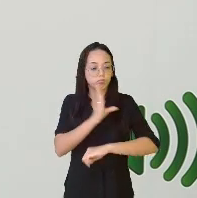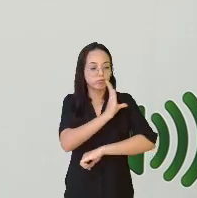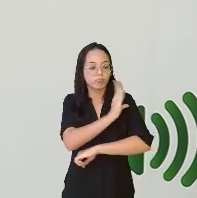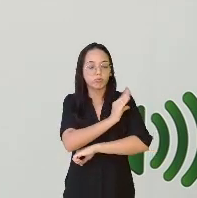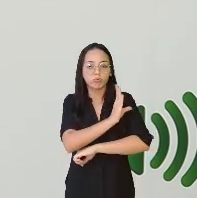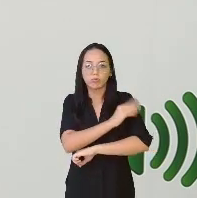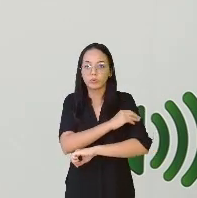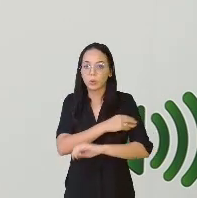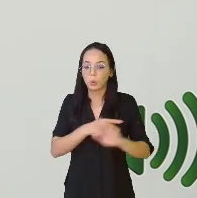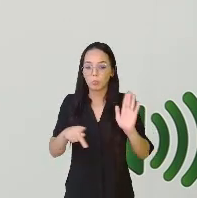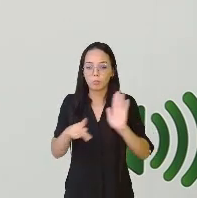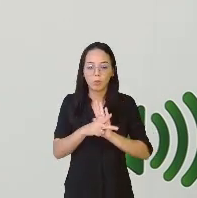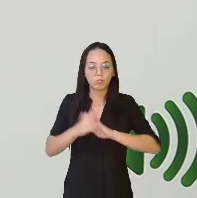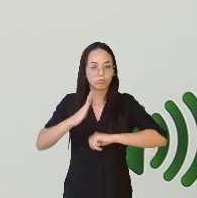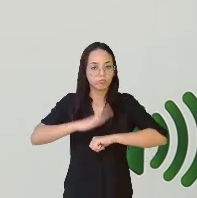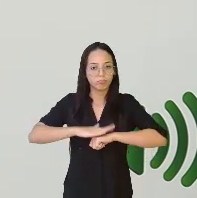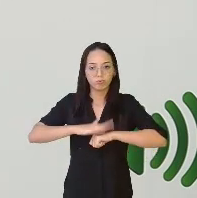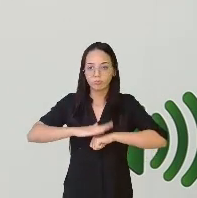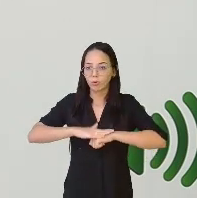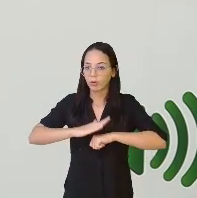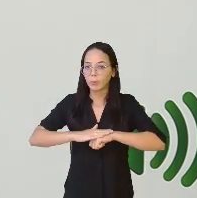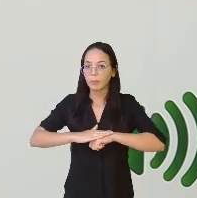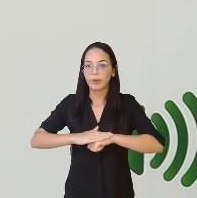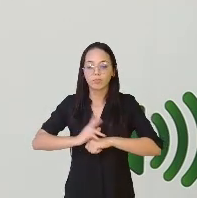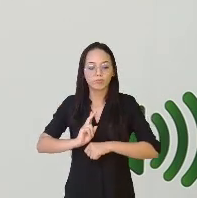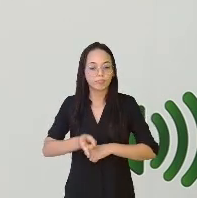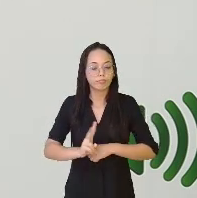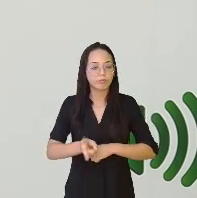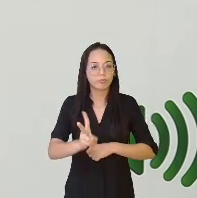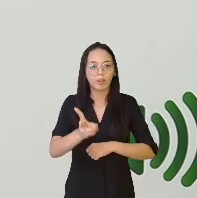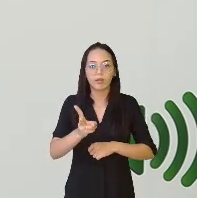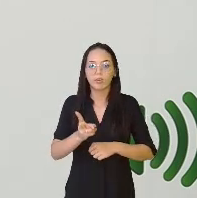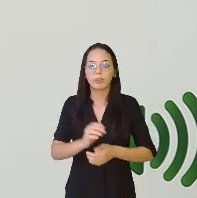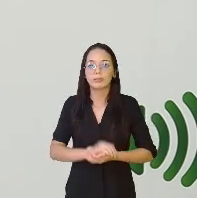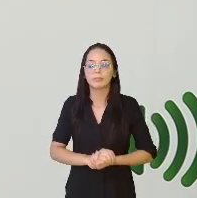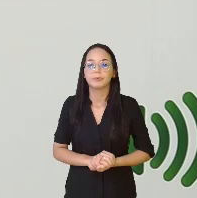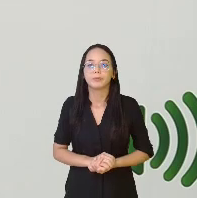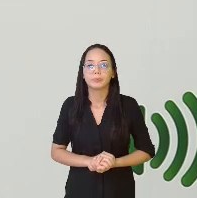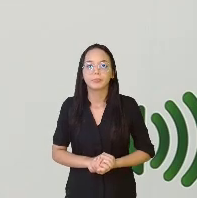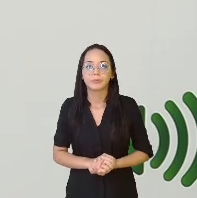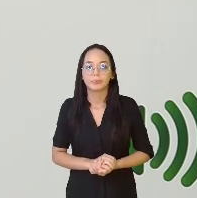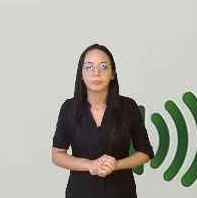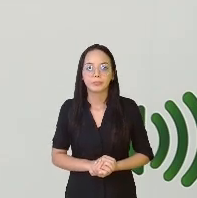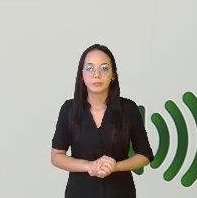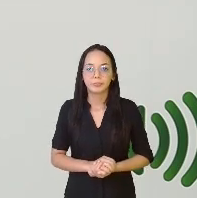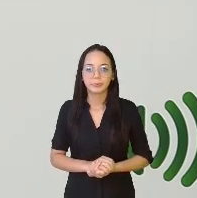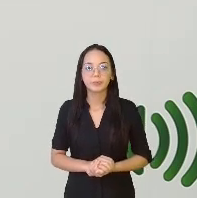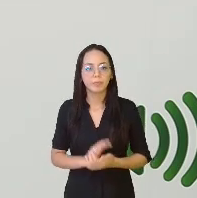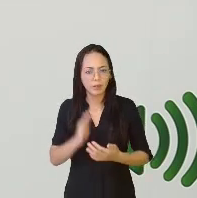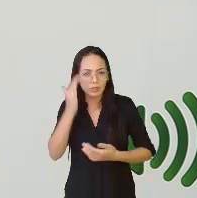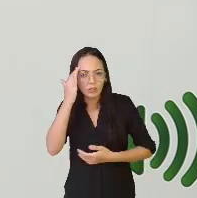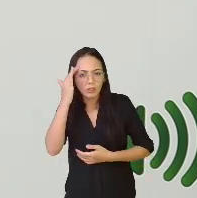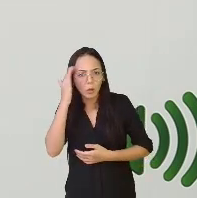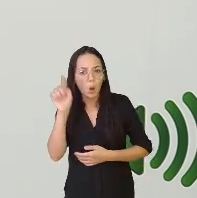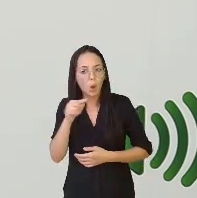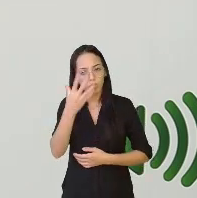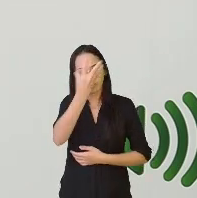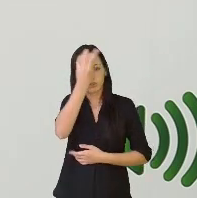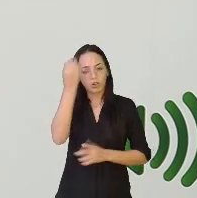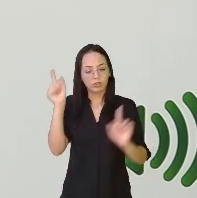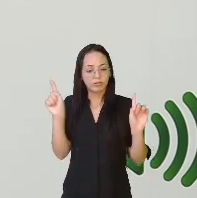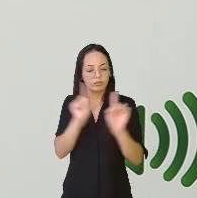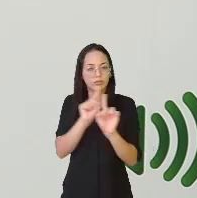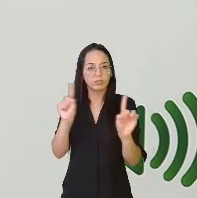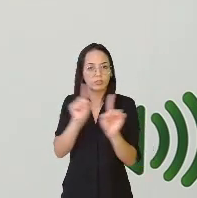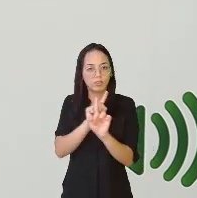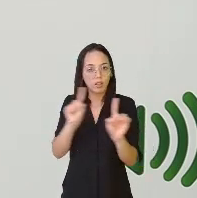são involuntários, eles funcionam independente do nosso querer. Beleza, não esquece